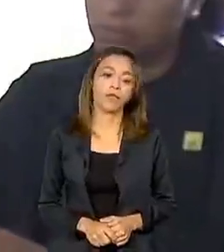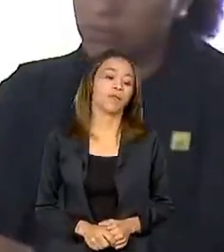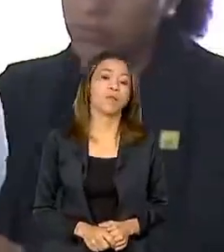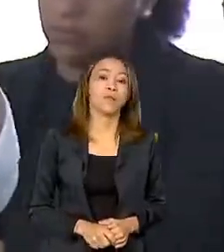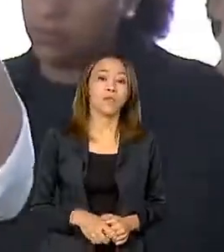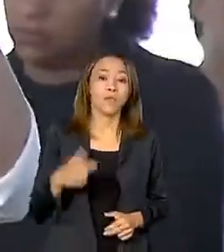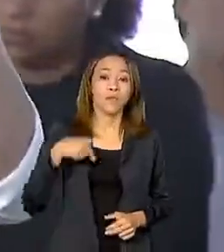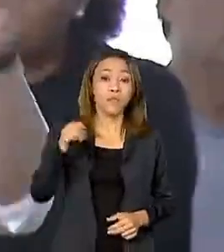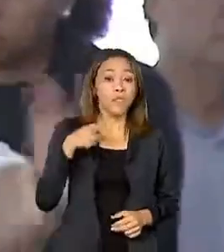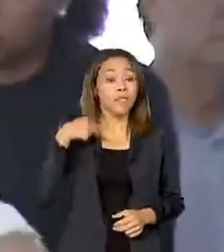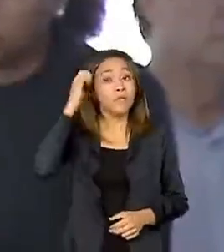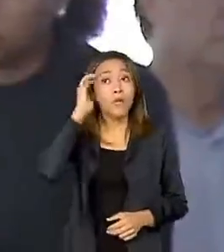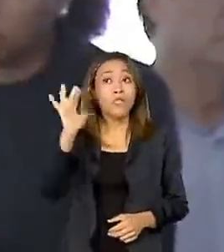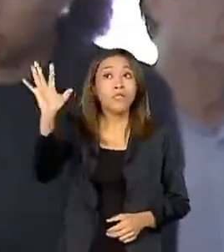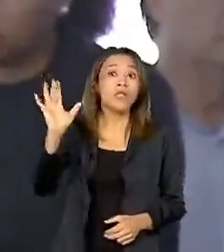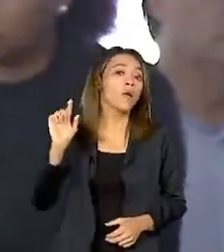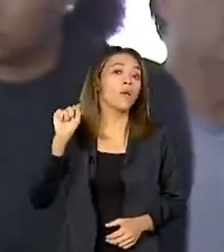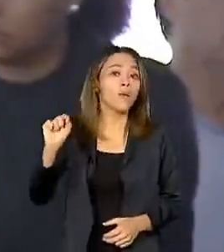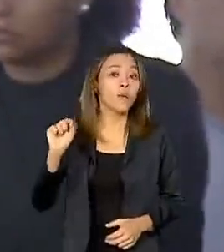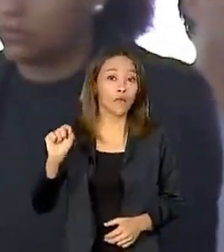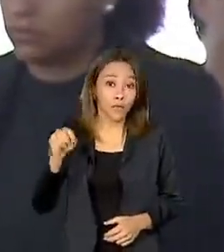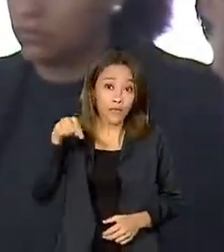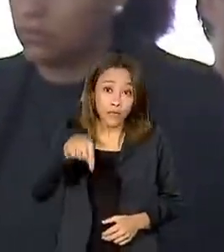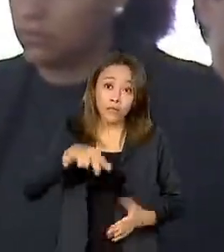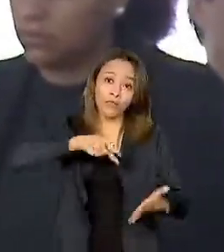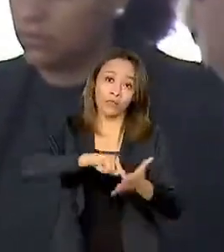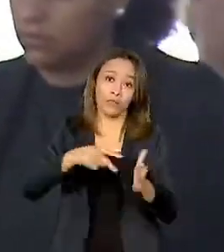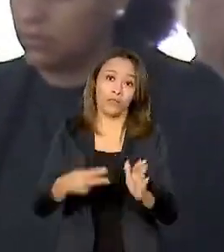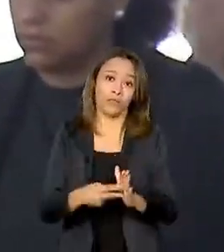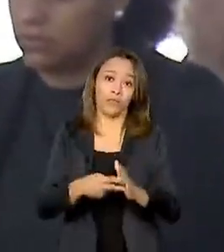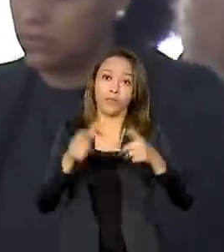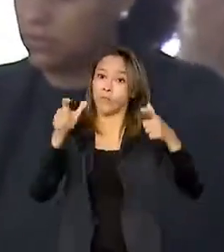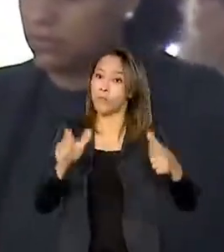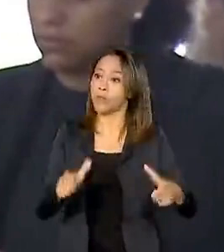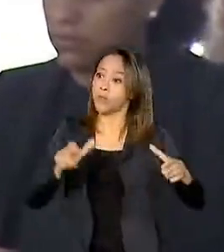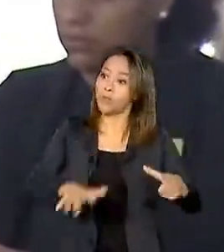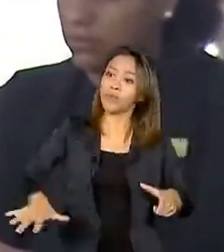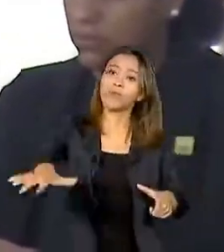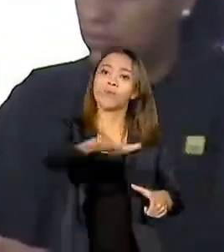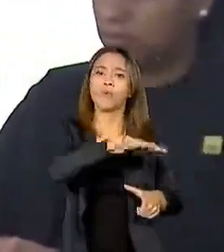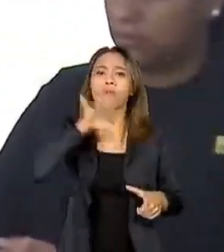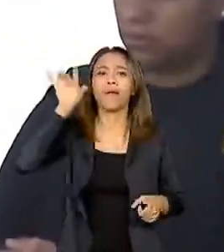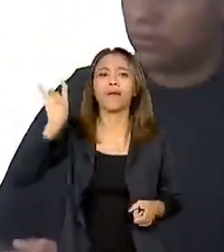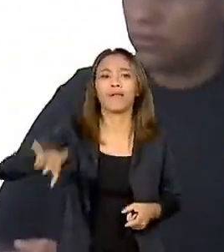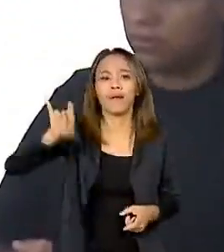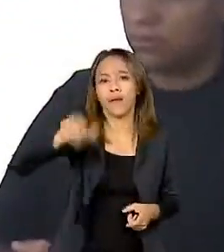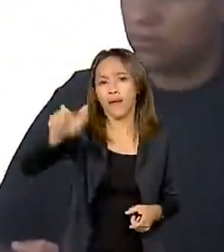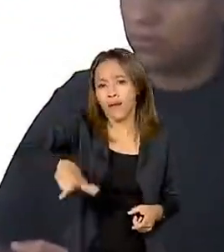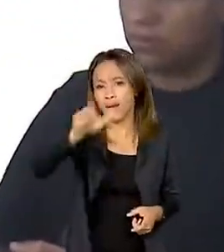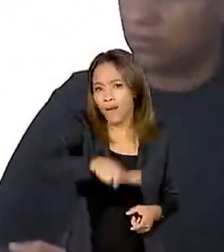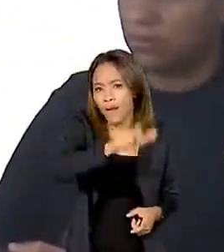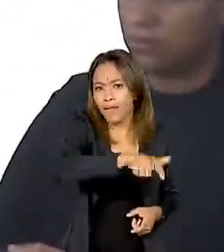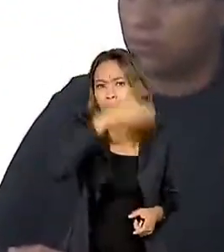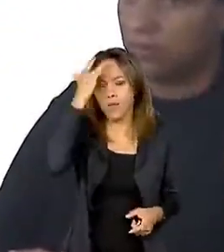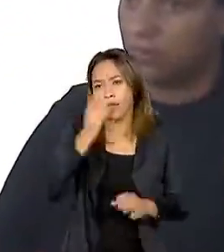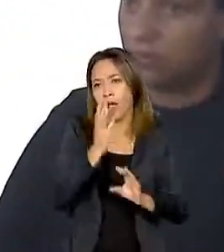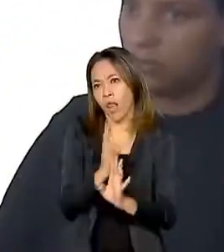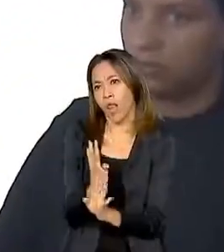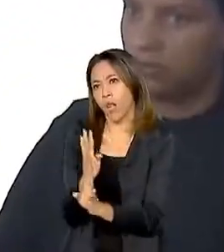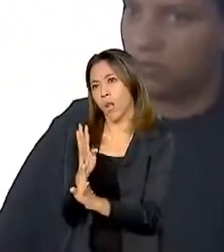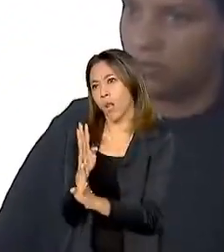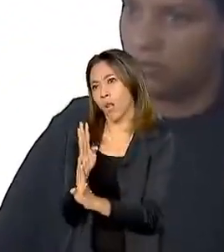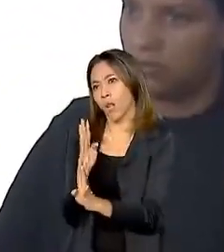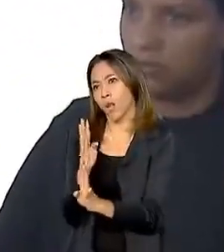O que isso vai representar para o Guarujá? Imagina, para cada cidadão não ter que ficar mais na fila da